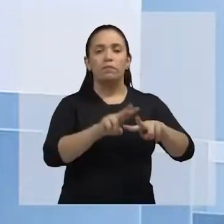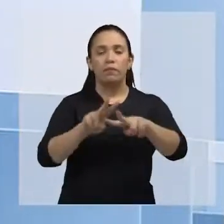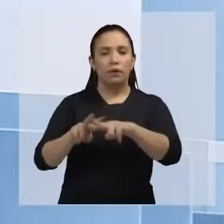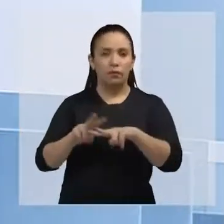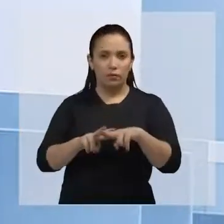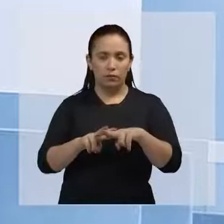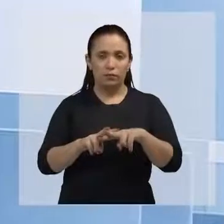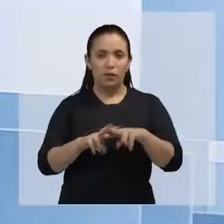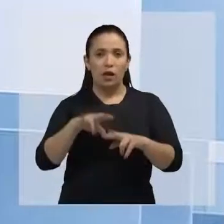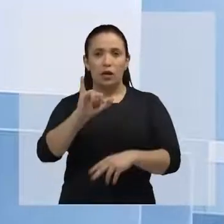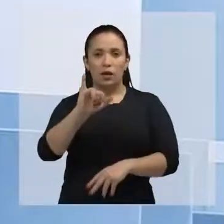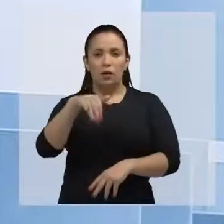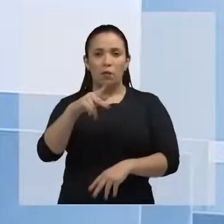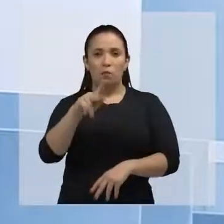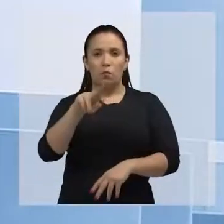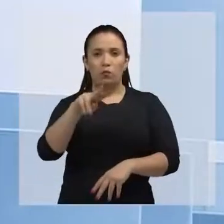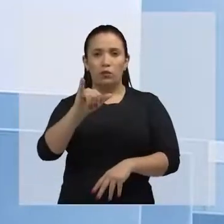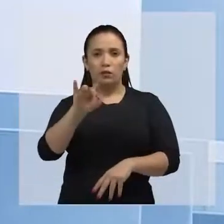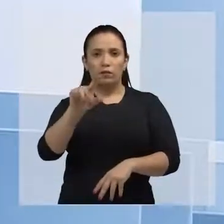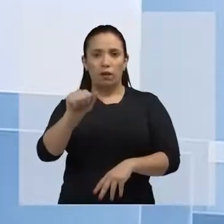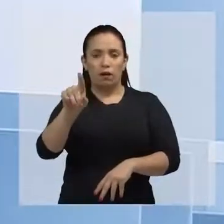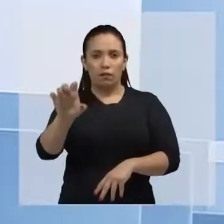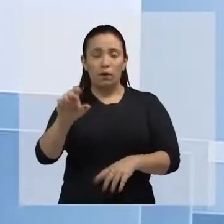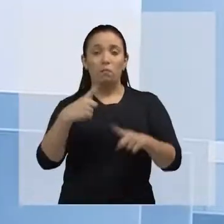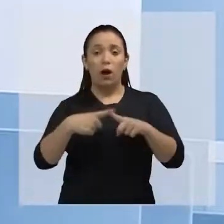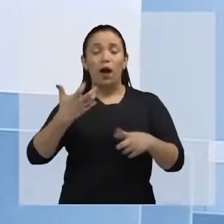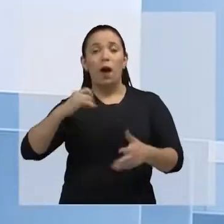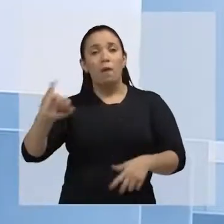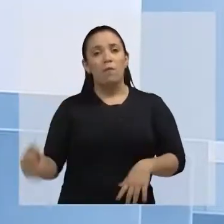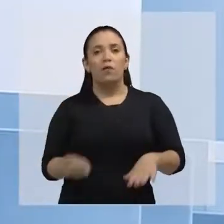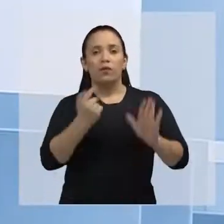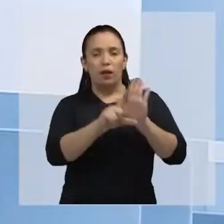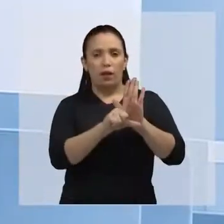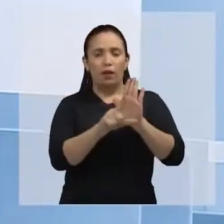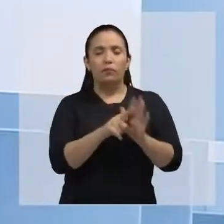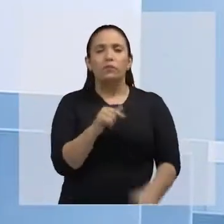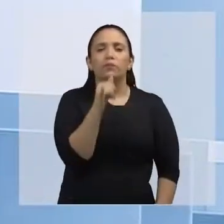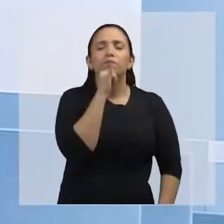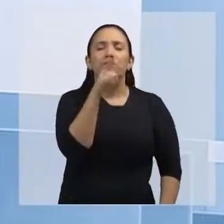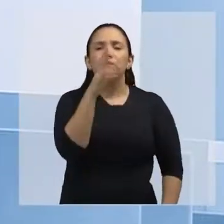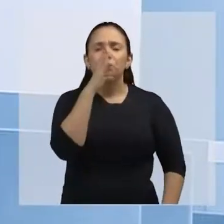artifício da constitucionalidade ou não. E você vê isso em